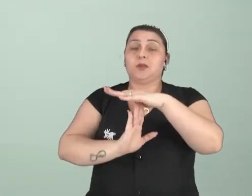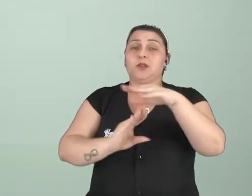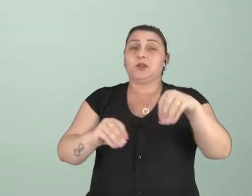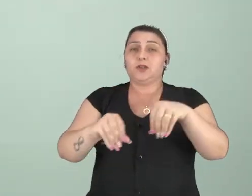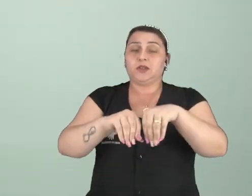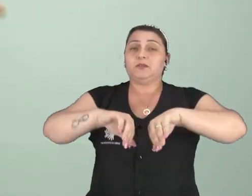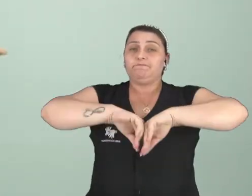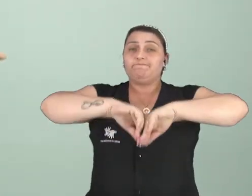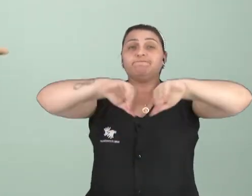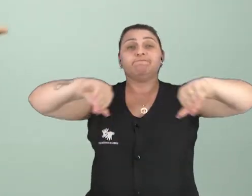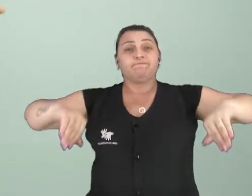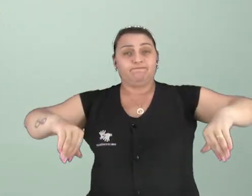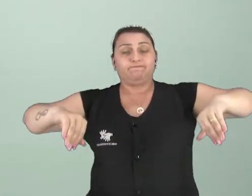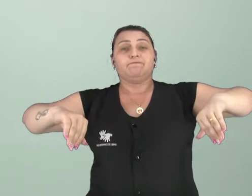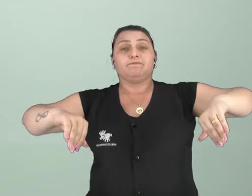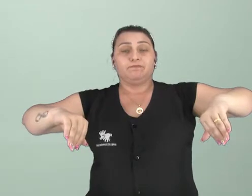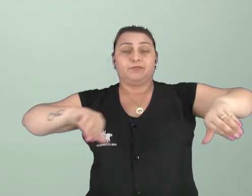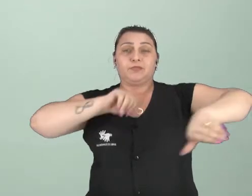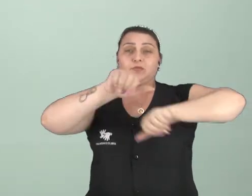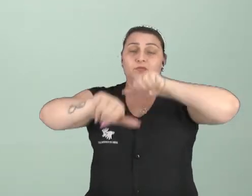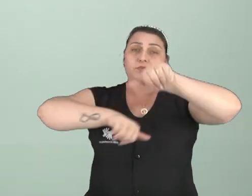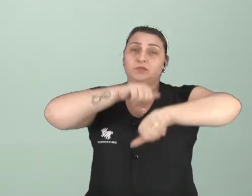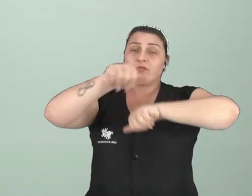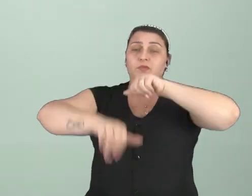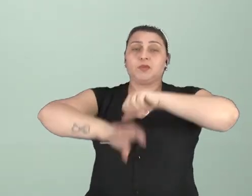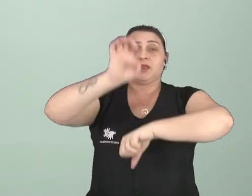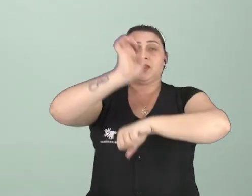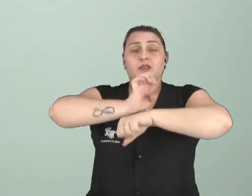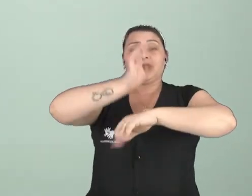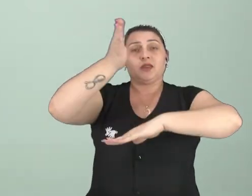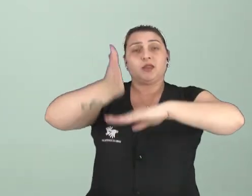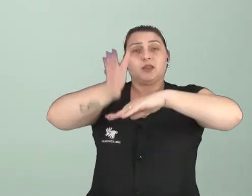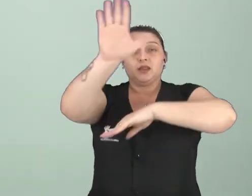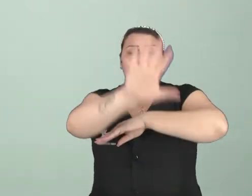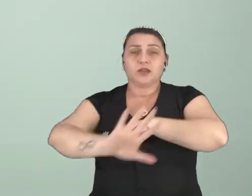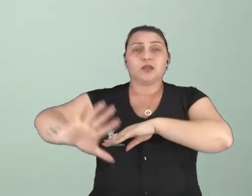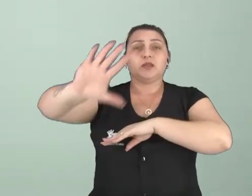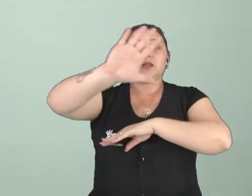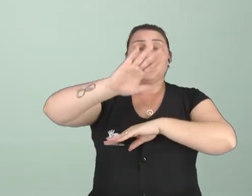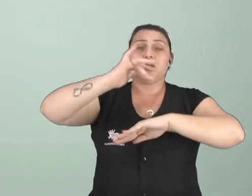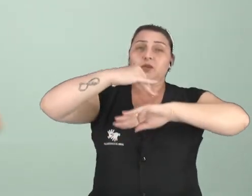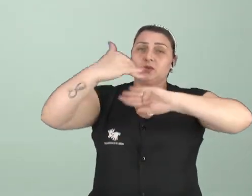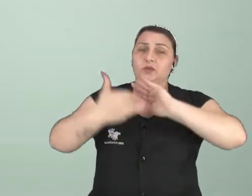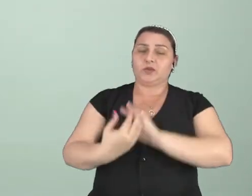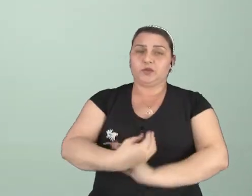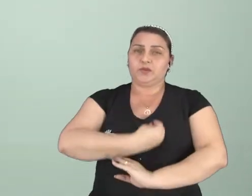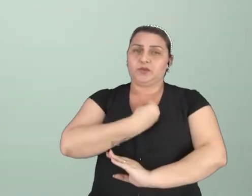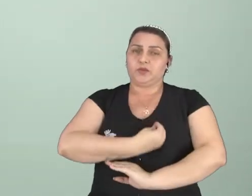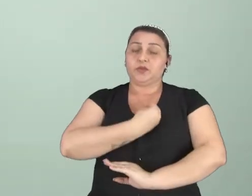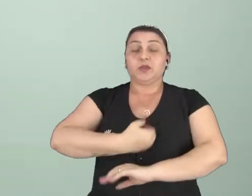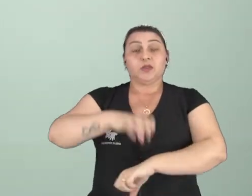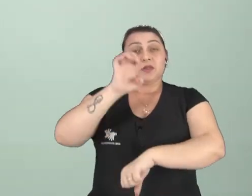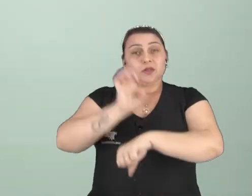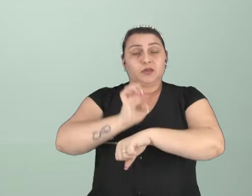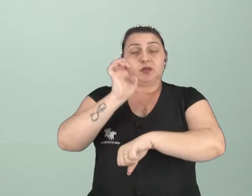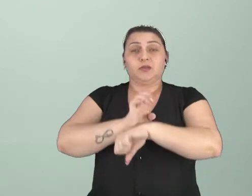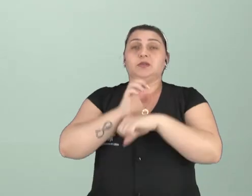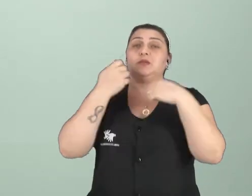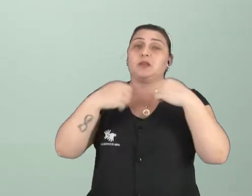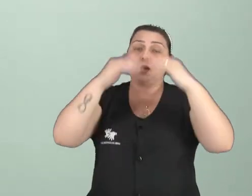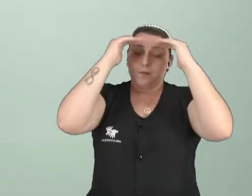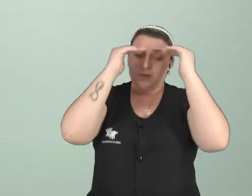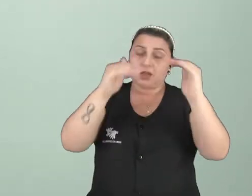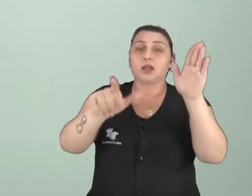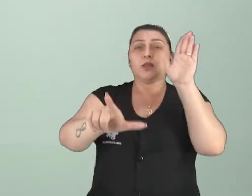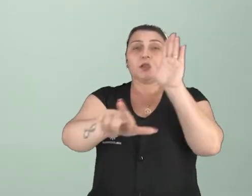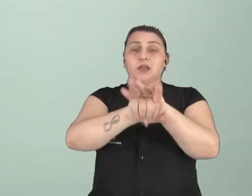território. E esses limites de território, eles se transformam nos estados nacionais modernos. Então, todo mundo que vivia em determinado estado vai ter que passar a